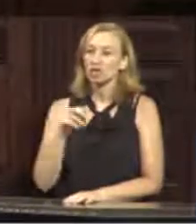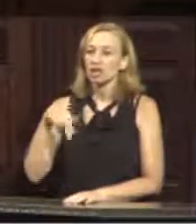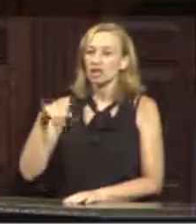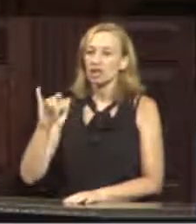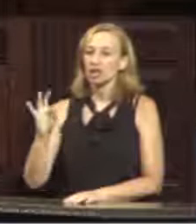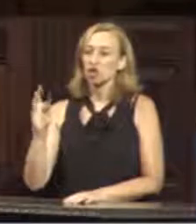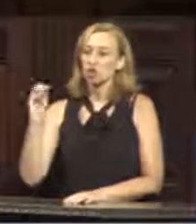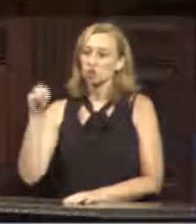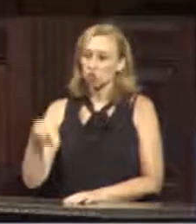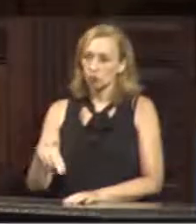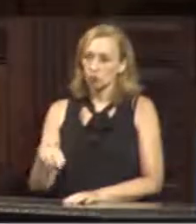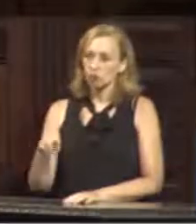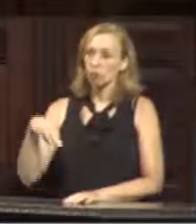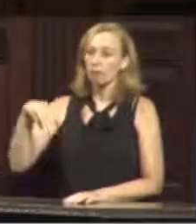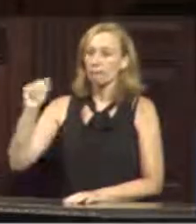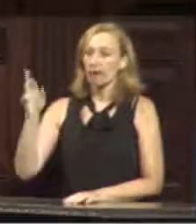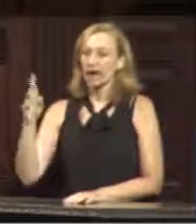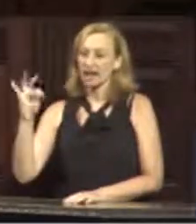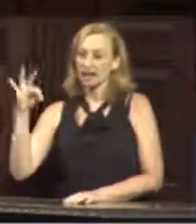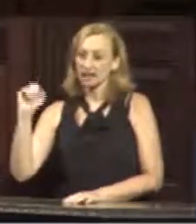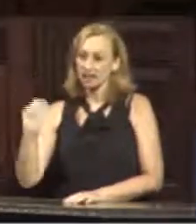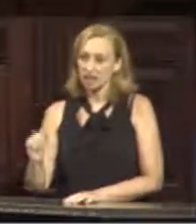deputada Marta Rocha,